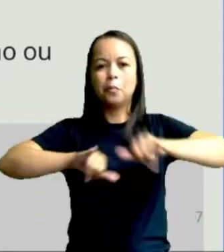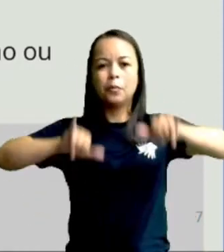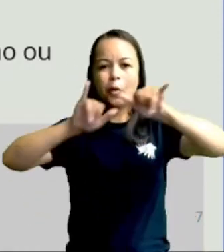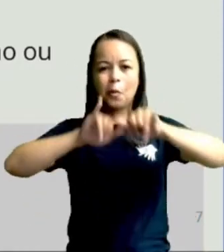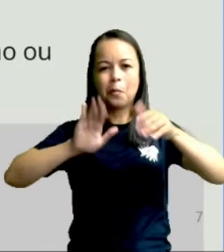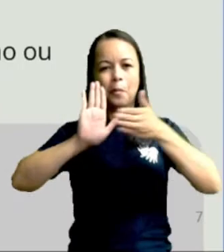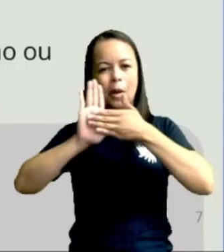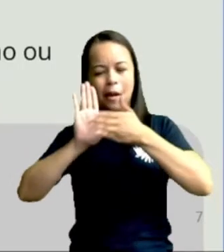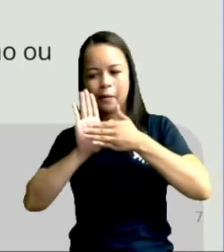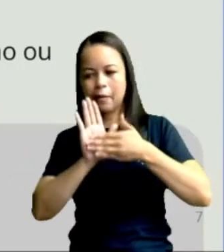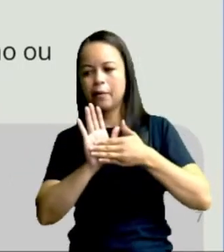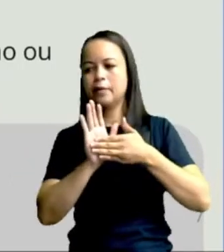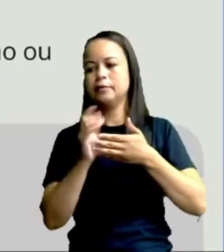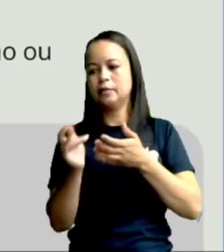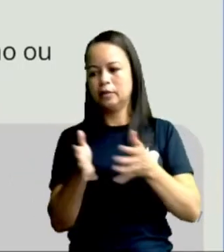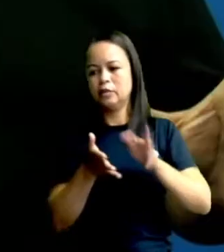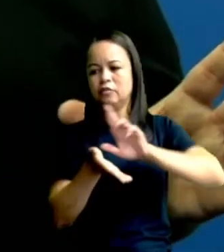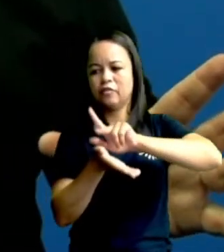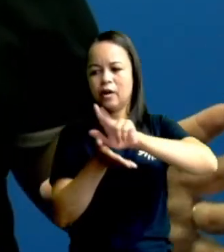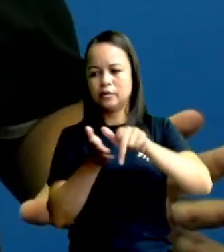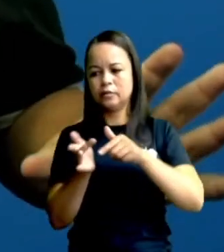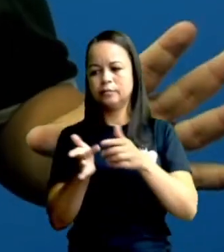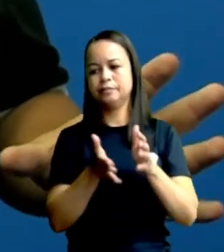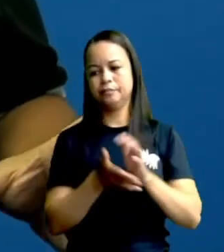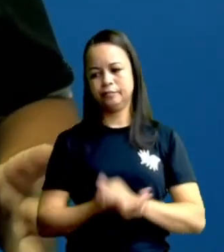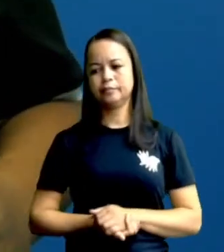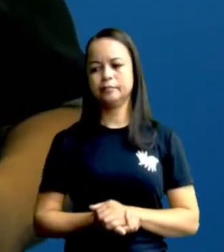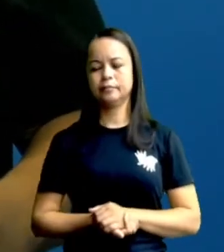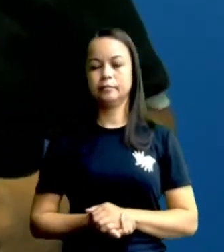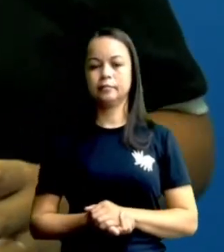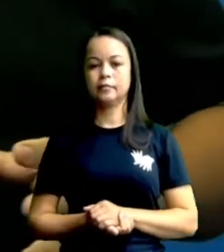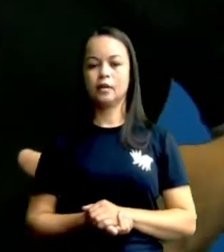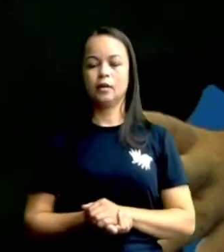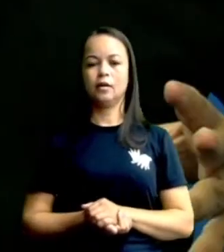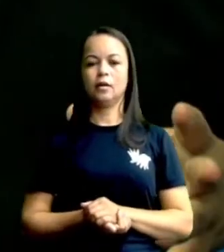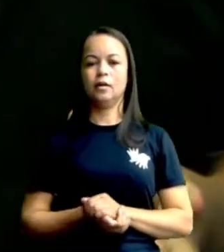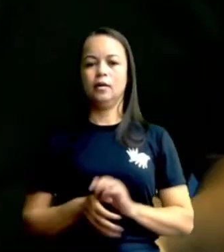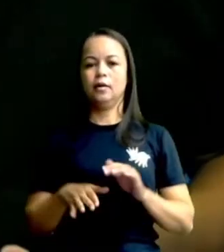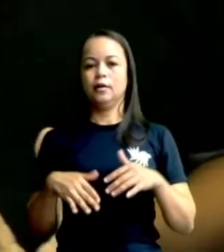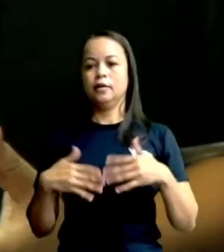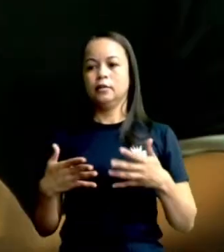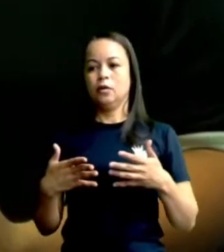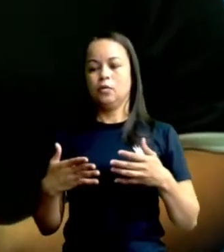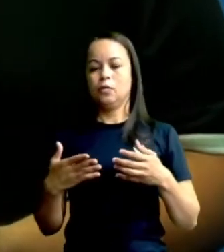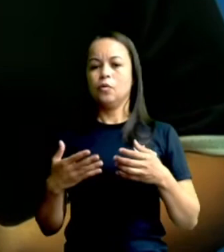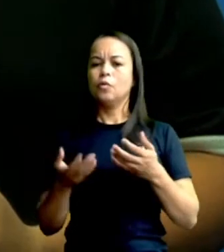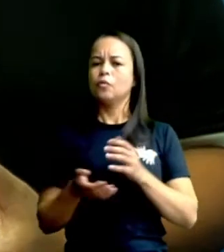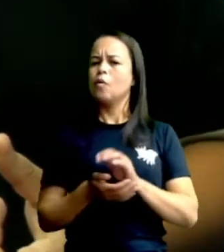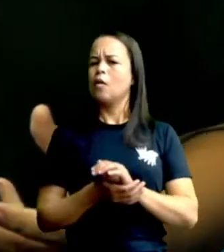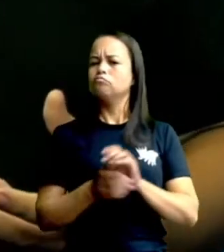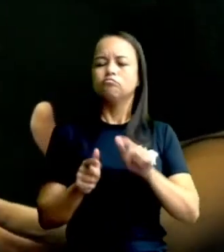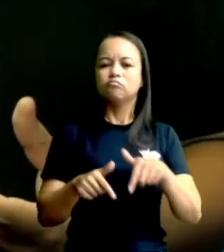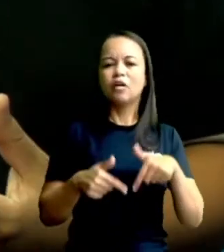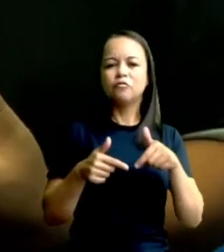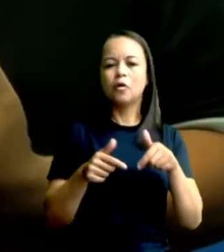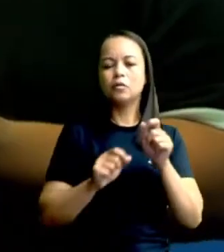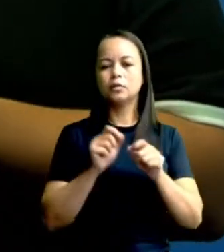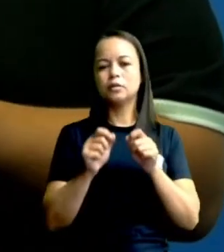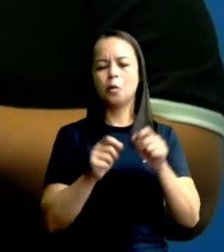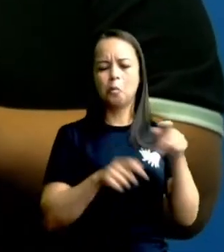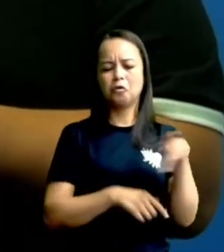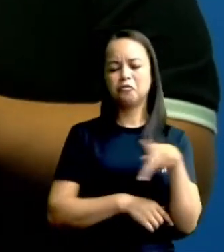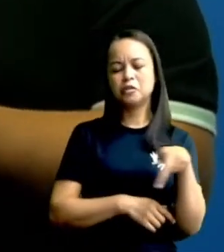propagandas, tá bom, gente? Volta aqui para mim. Vê só. Então, qual é a função, professor,